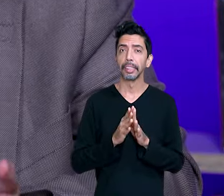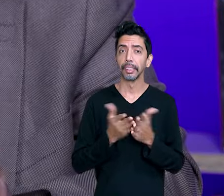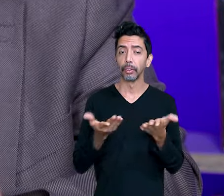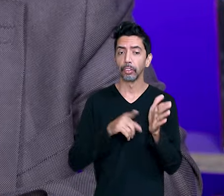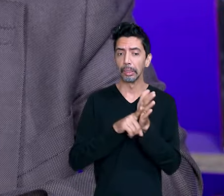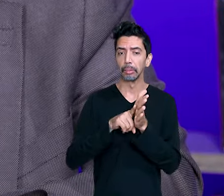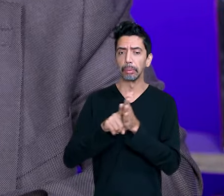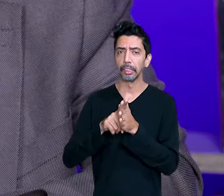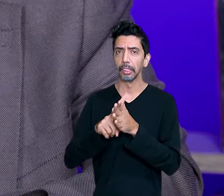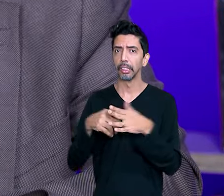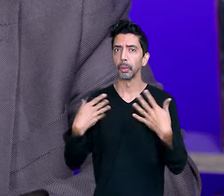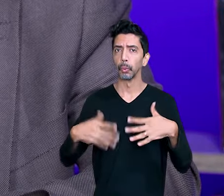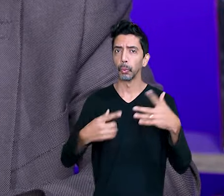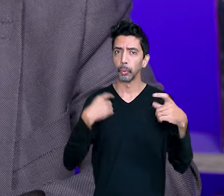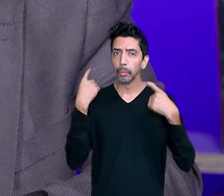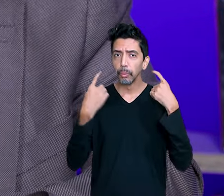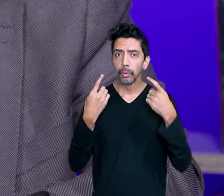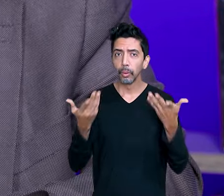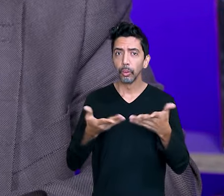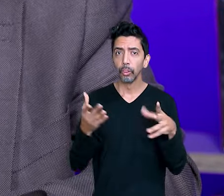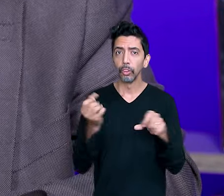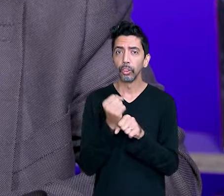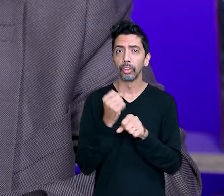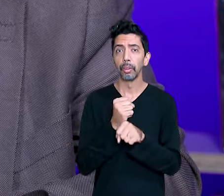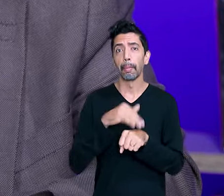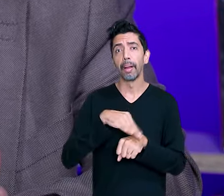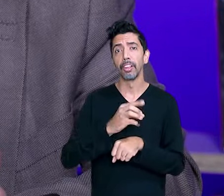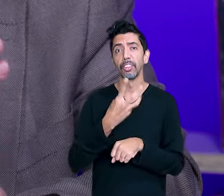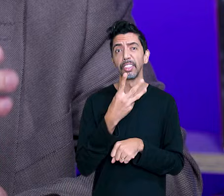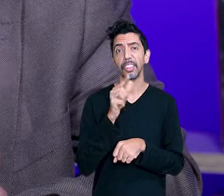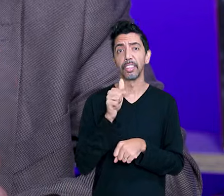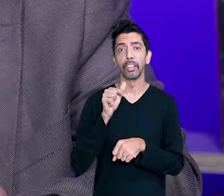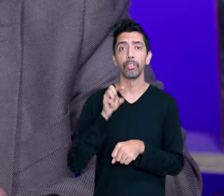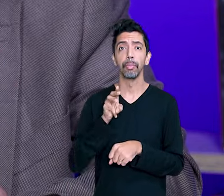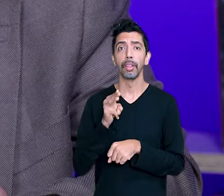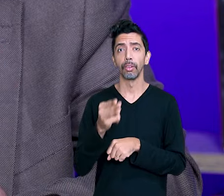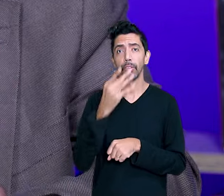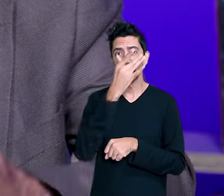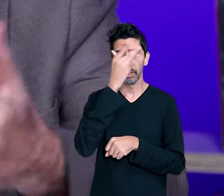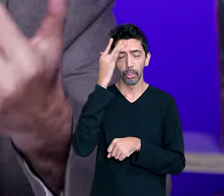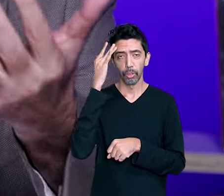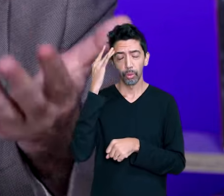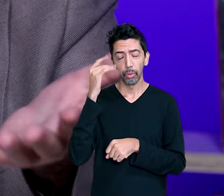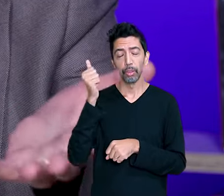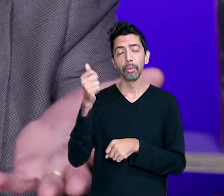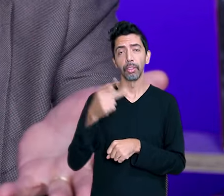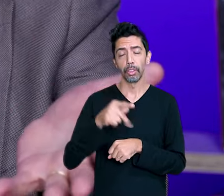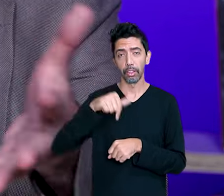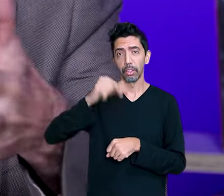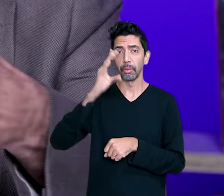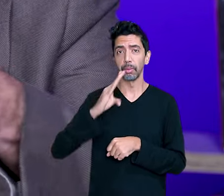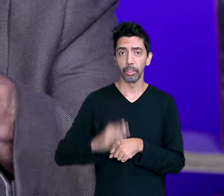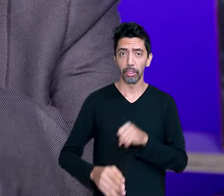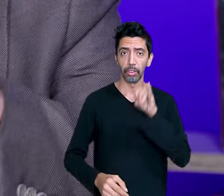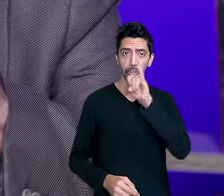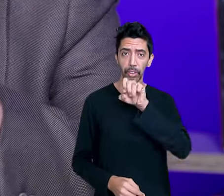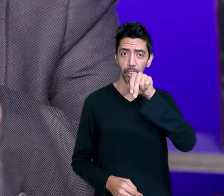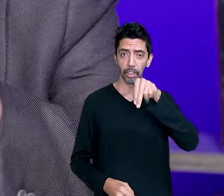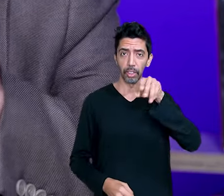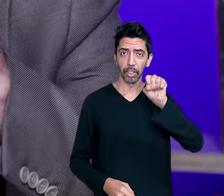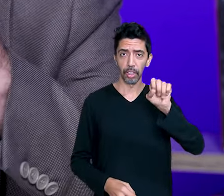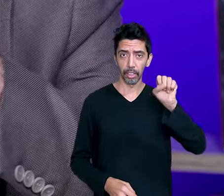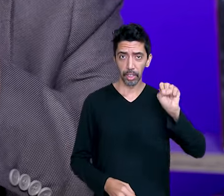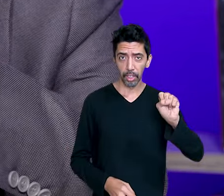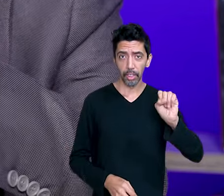nós temos mais de 37 milhões de brasileiros aposentados pelo INSS, pensionistas do INSS, que